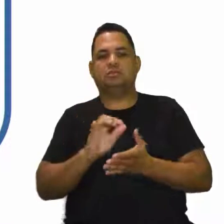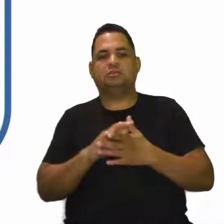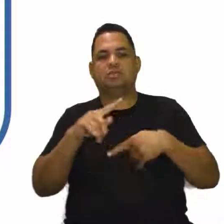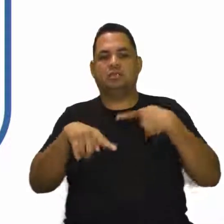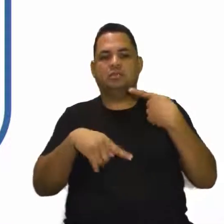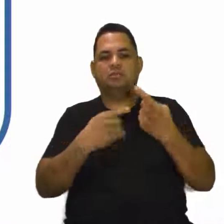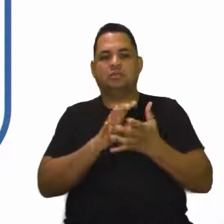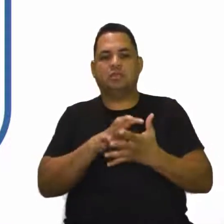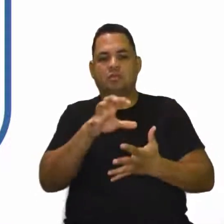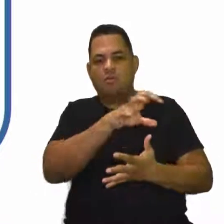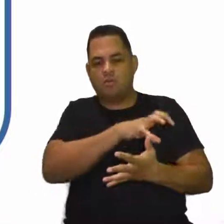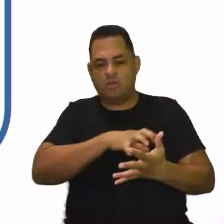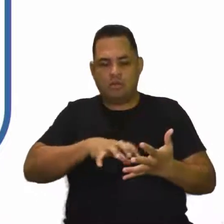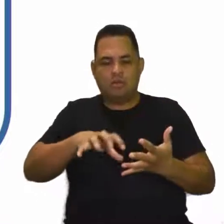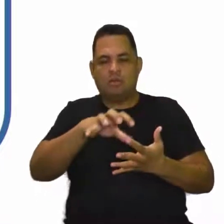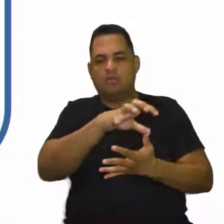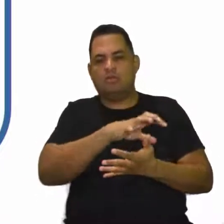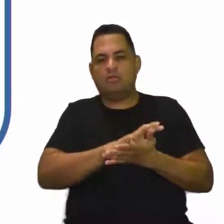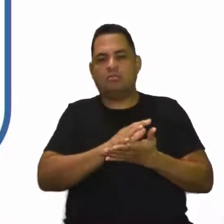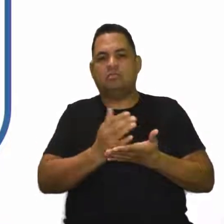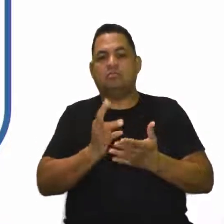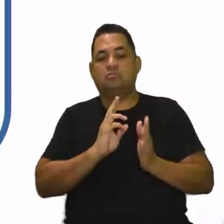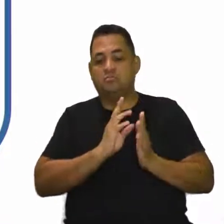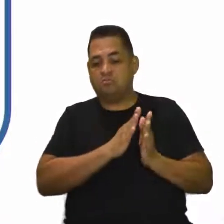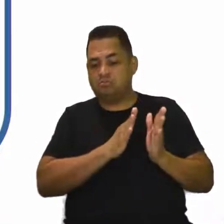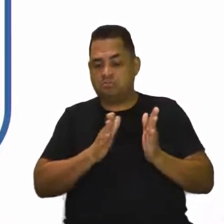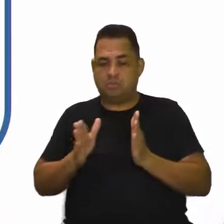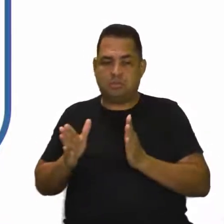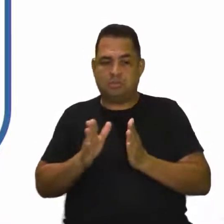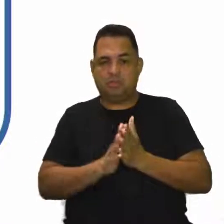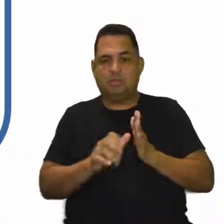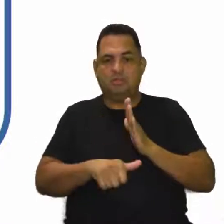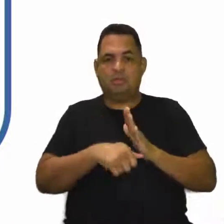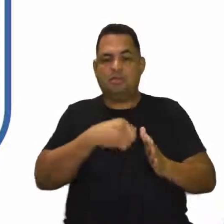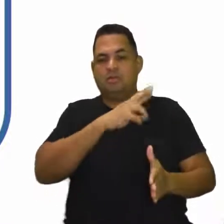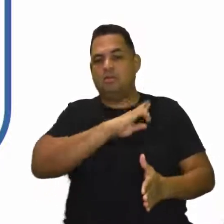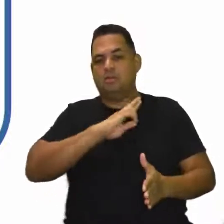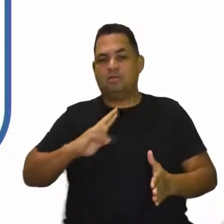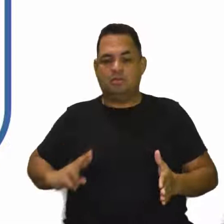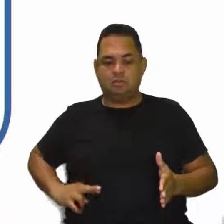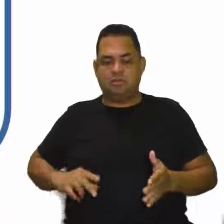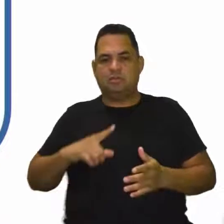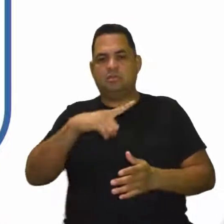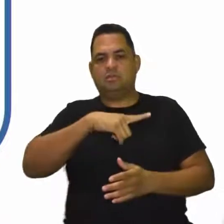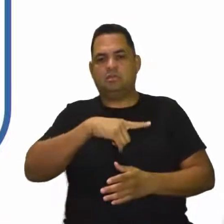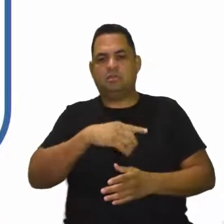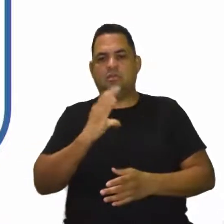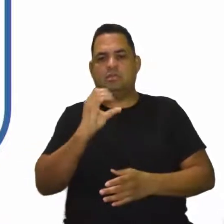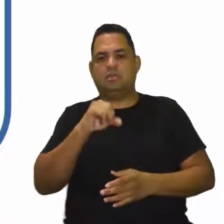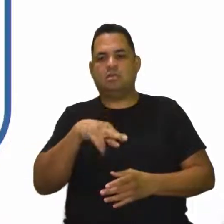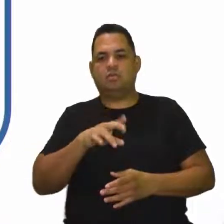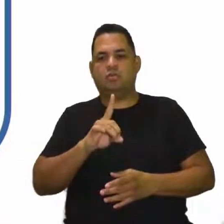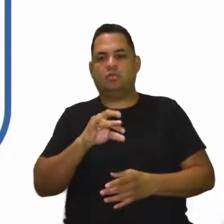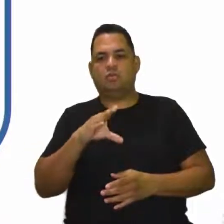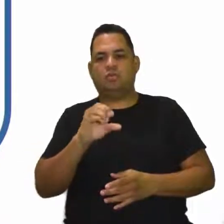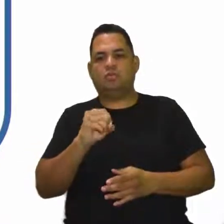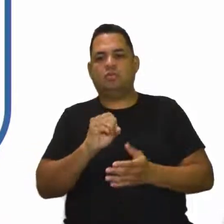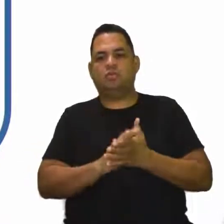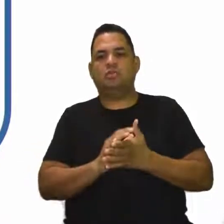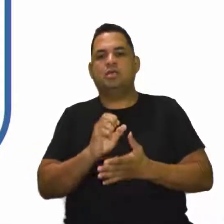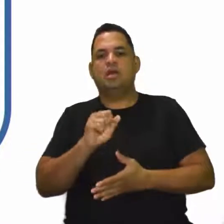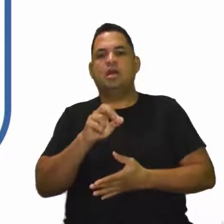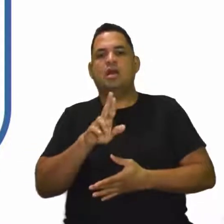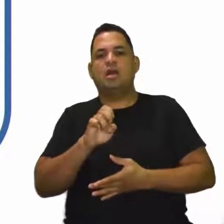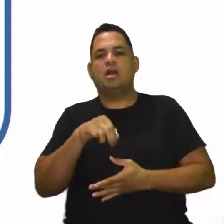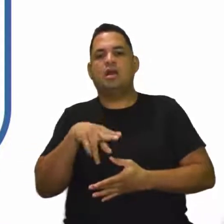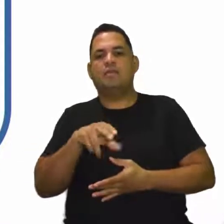as revoltas durante a Primeira República. Aí eu tenho aí o Canudos, eu tenho a revolta da Armada,